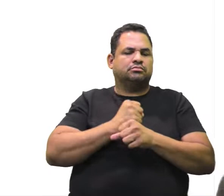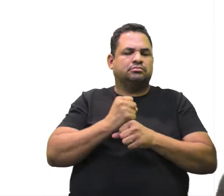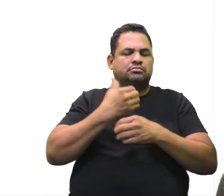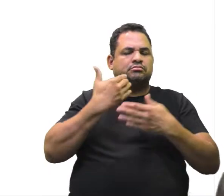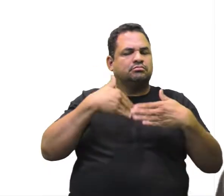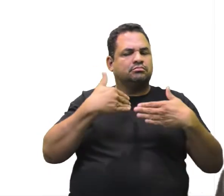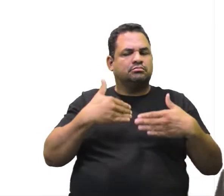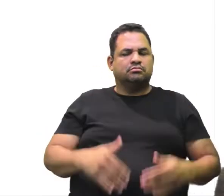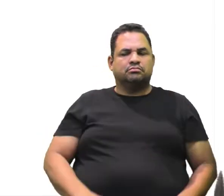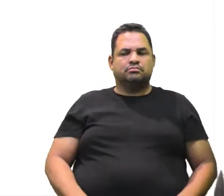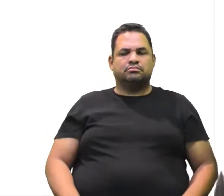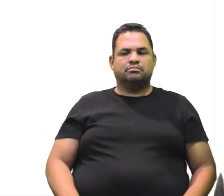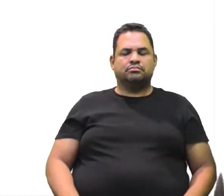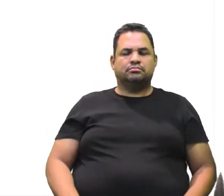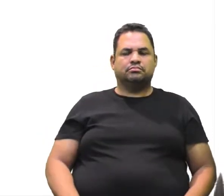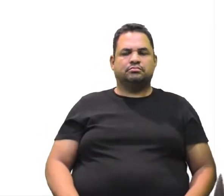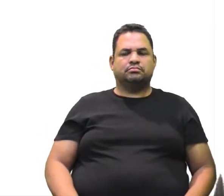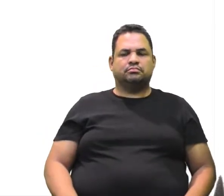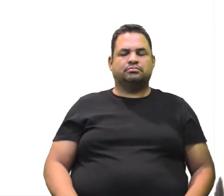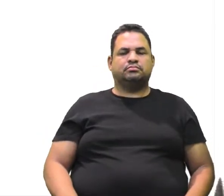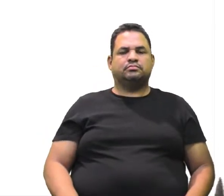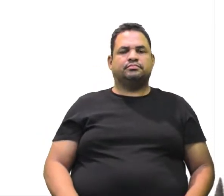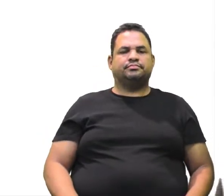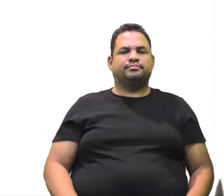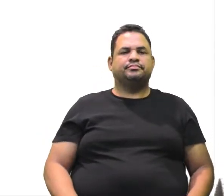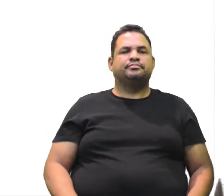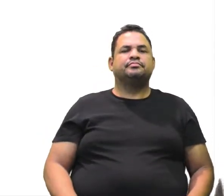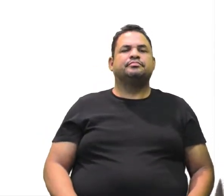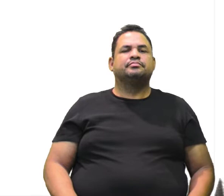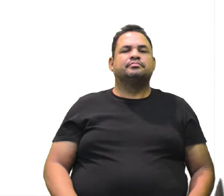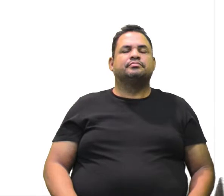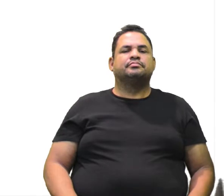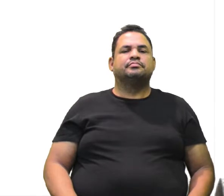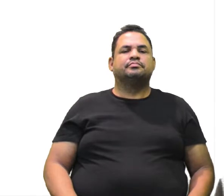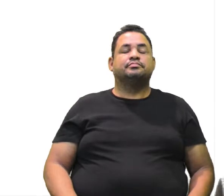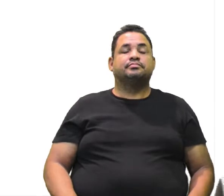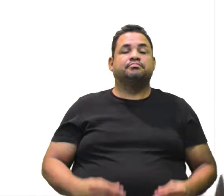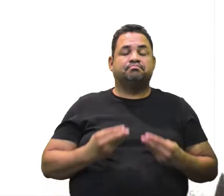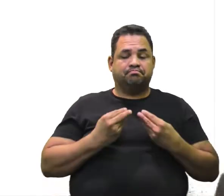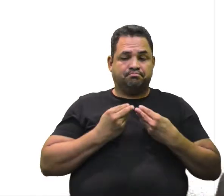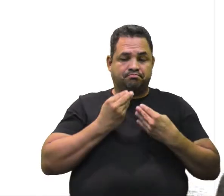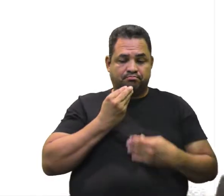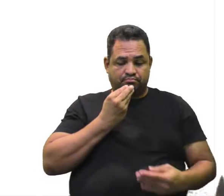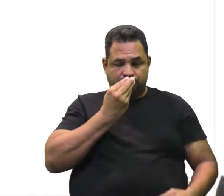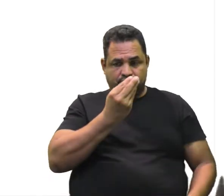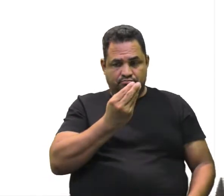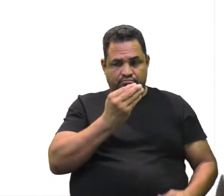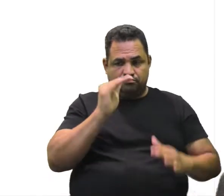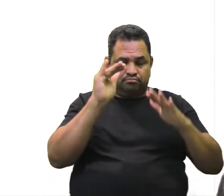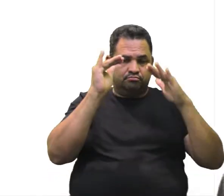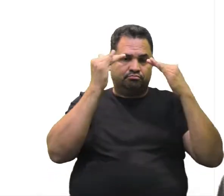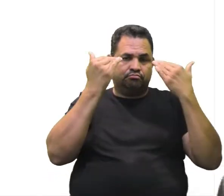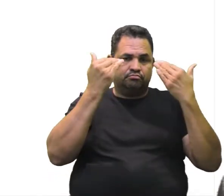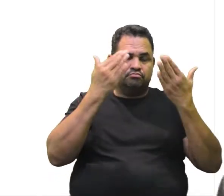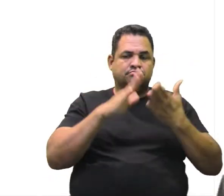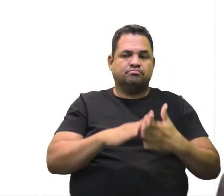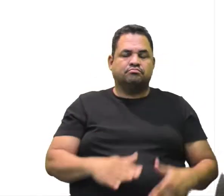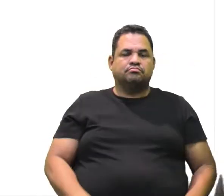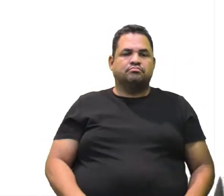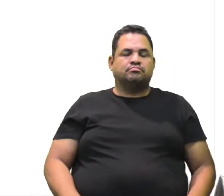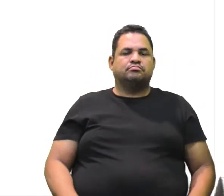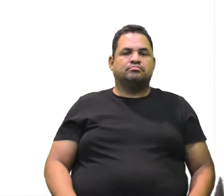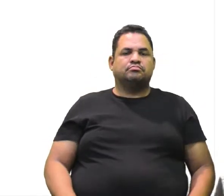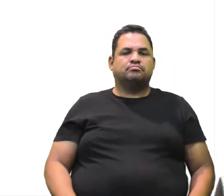anteriores. Beleza assim? Nós também pedimos para que você preste muito atenção